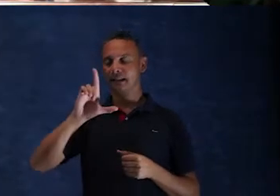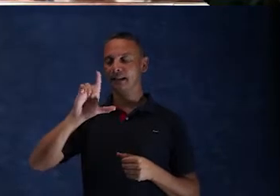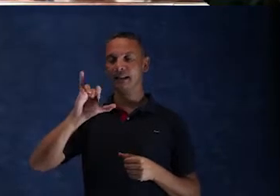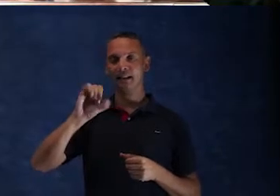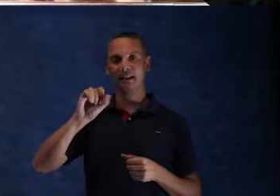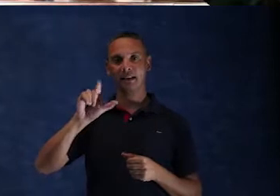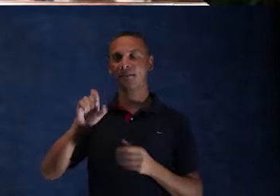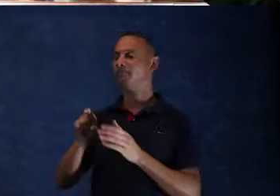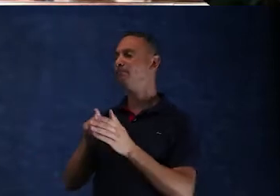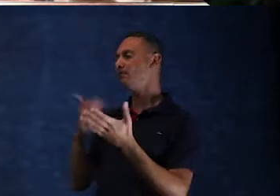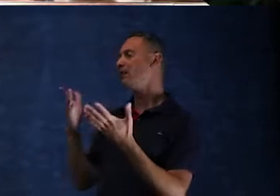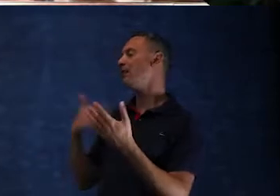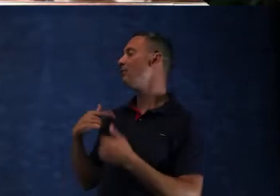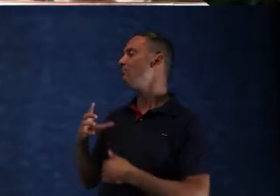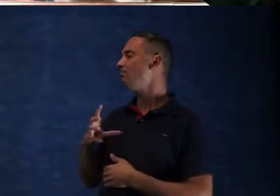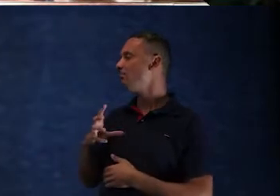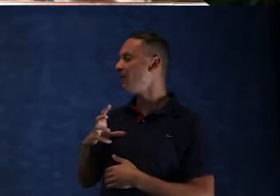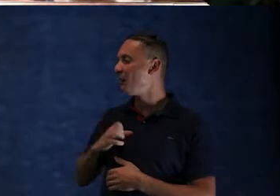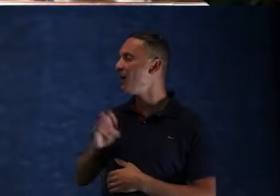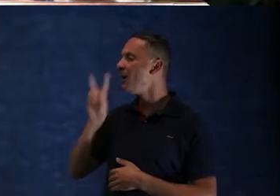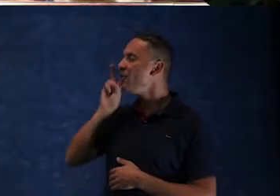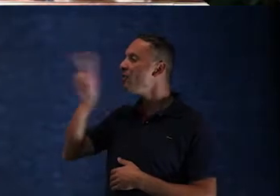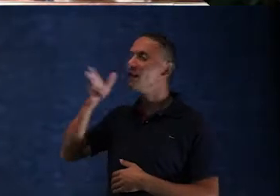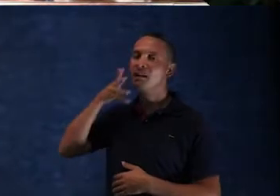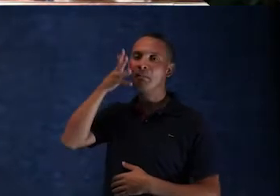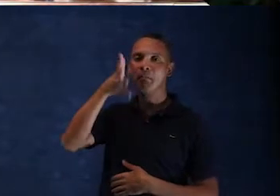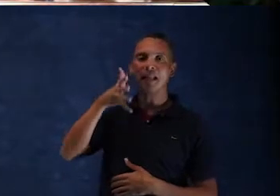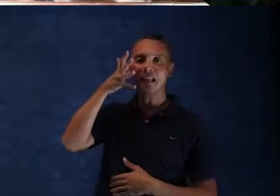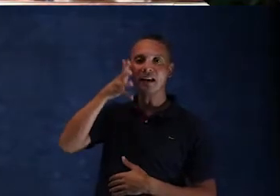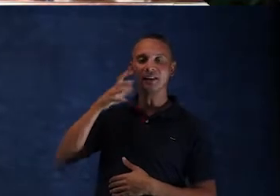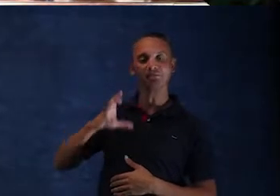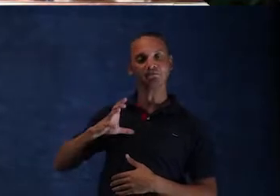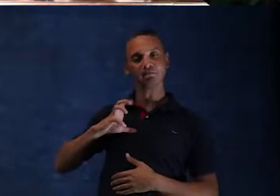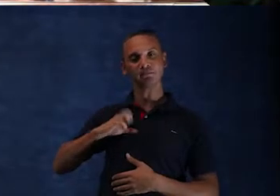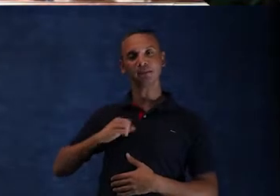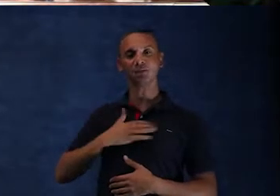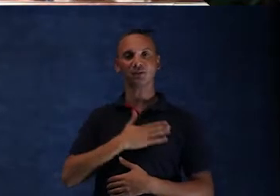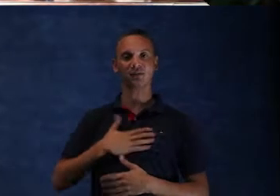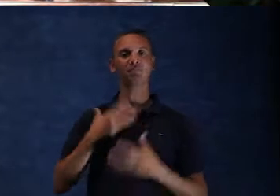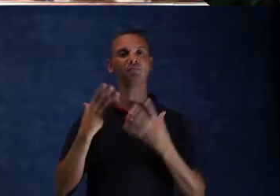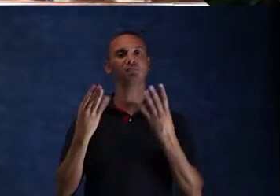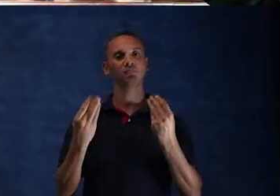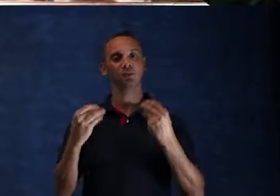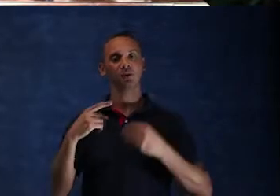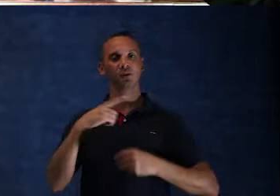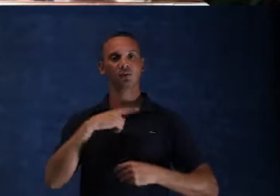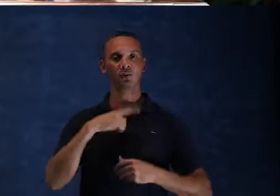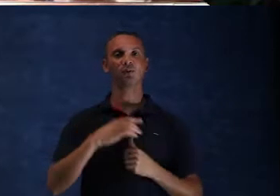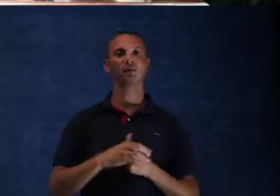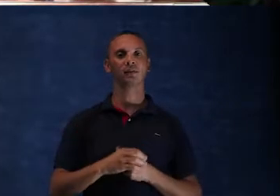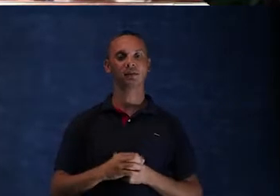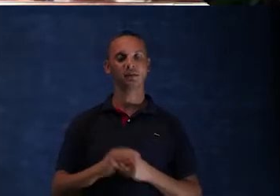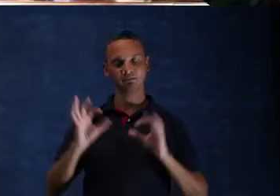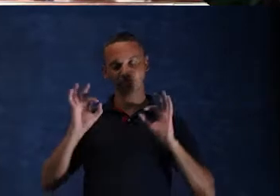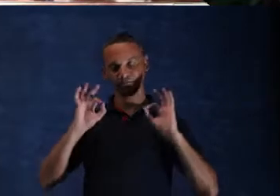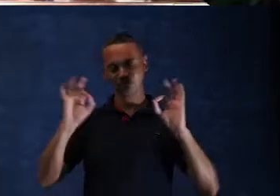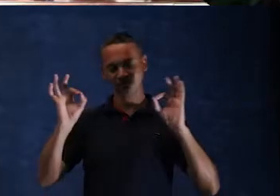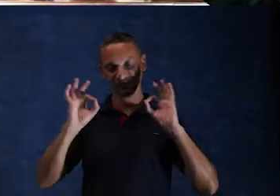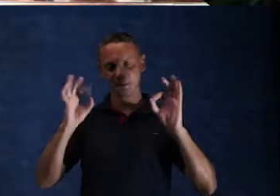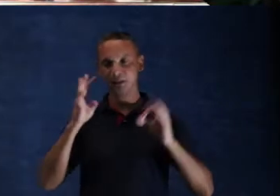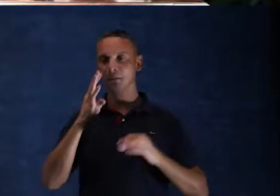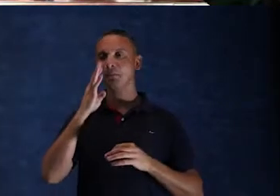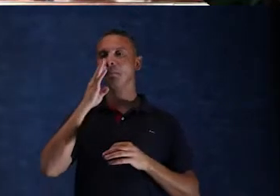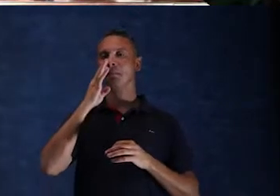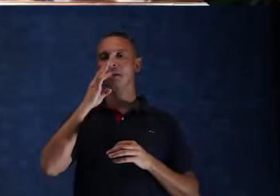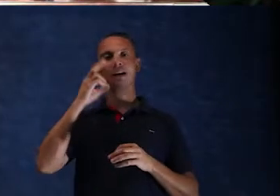eu amei o que você está... Não seria surpresa, né? Assim, o que você está nos brindando aqui hoje. Me lembrei